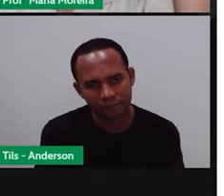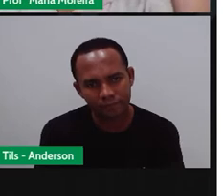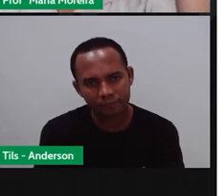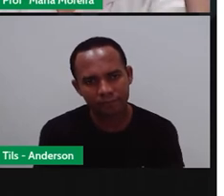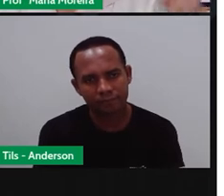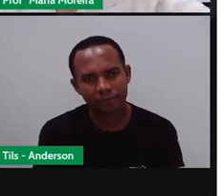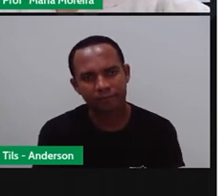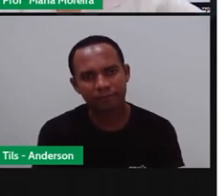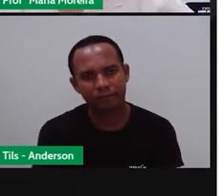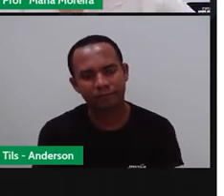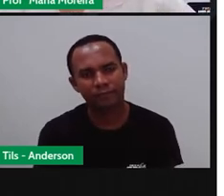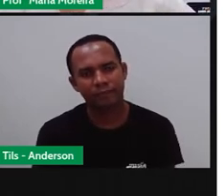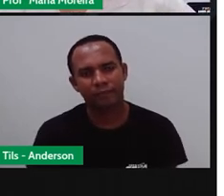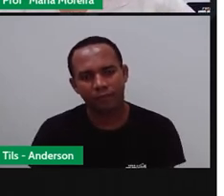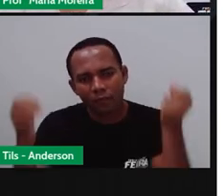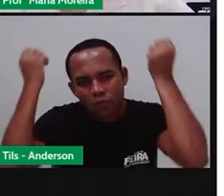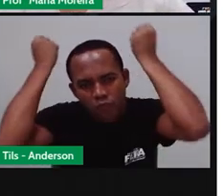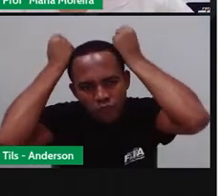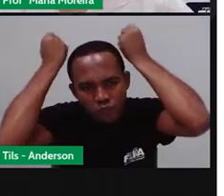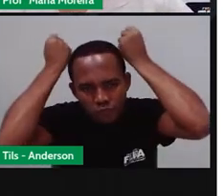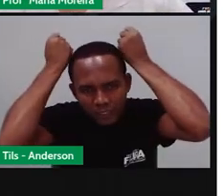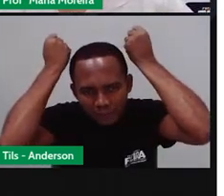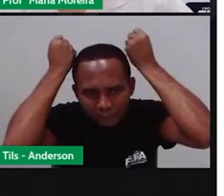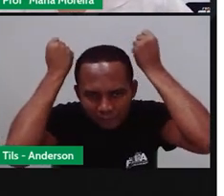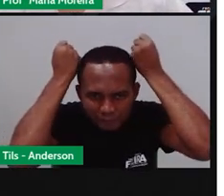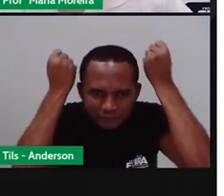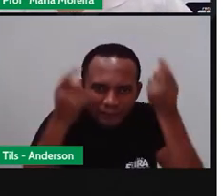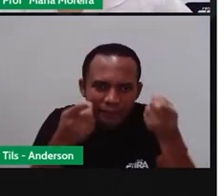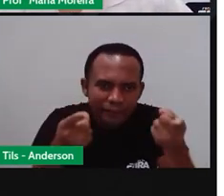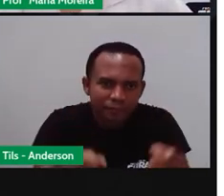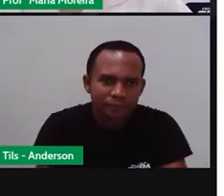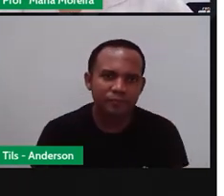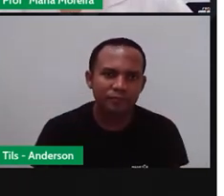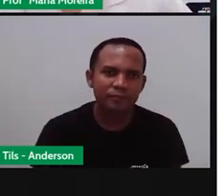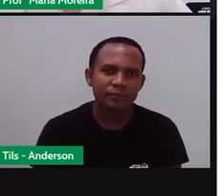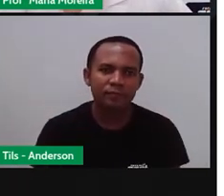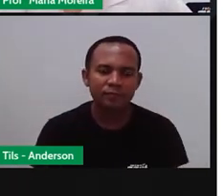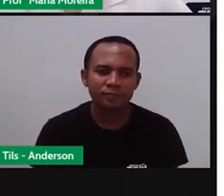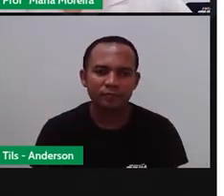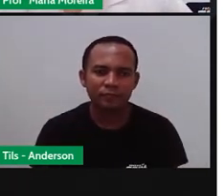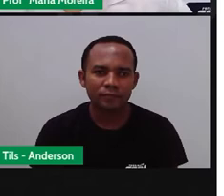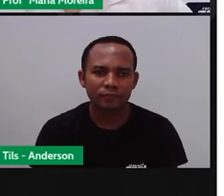dos cabelinhos de pomponzinho. Quem escolheu a caixa